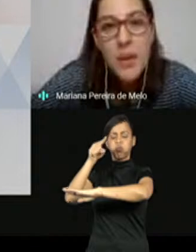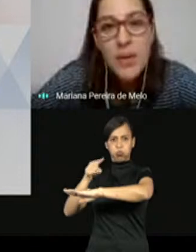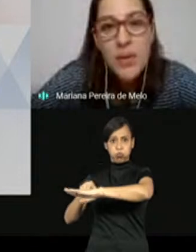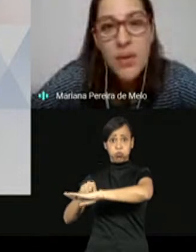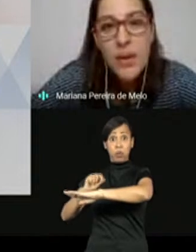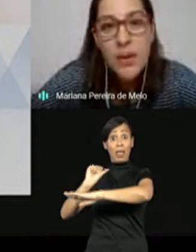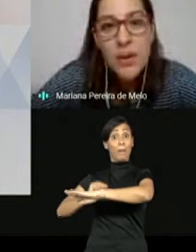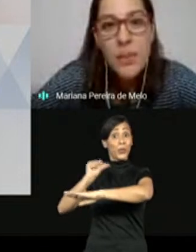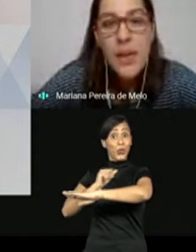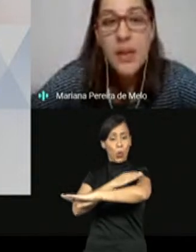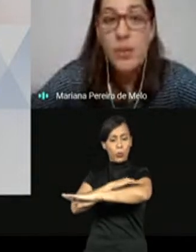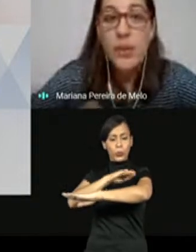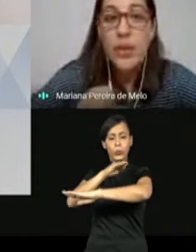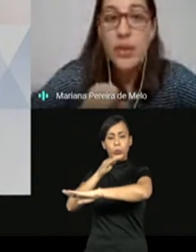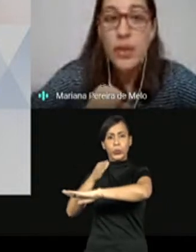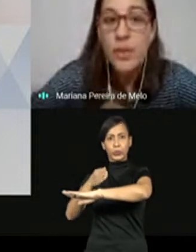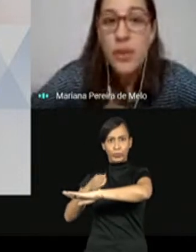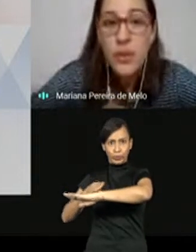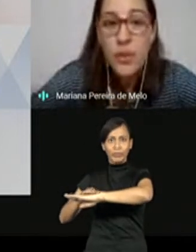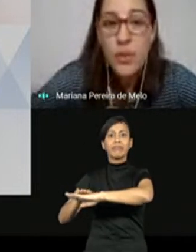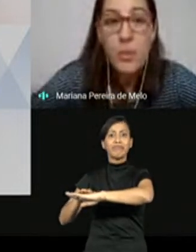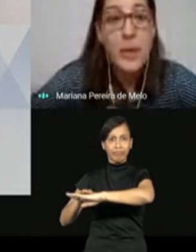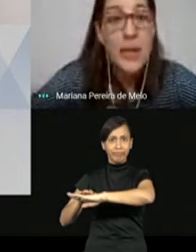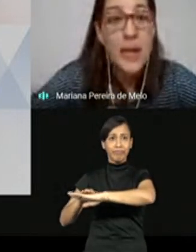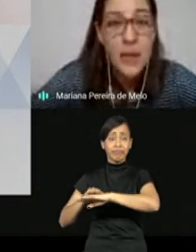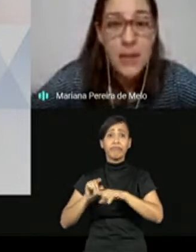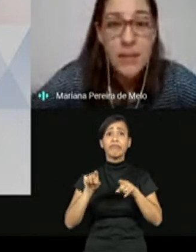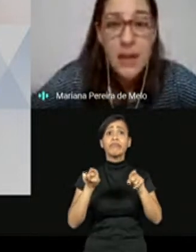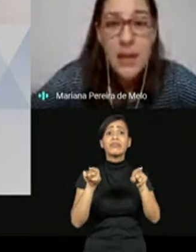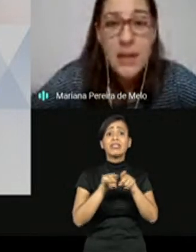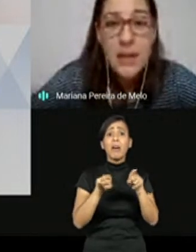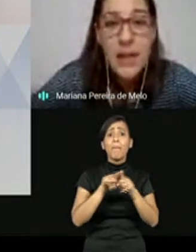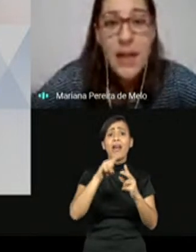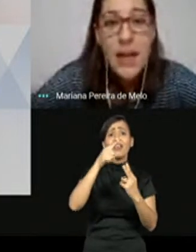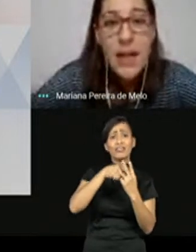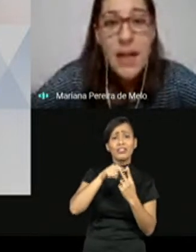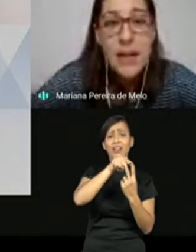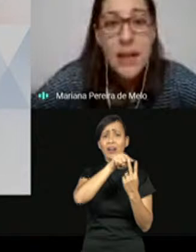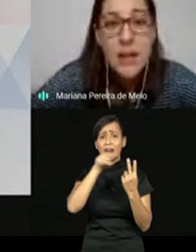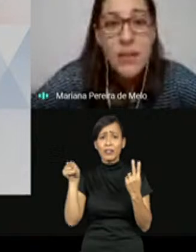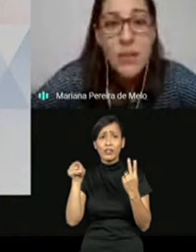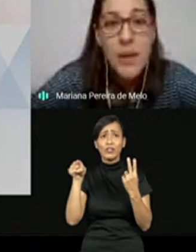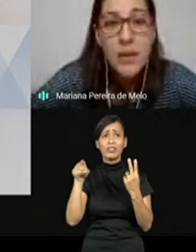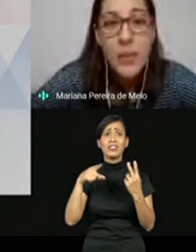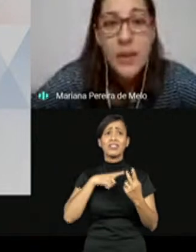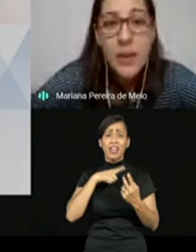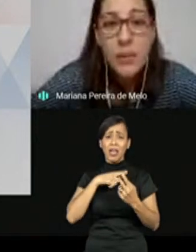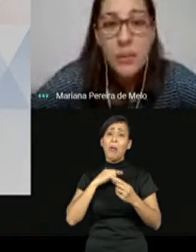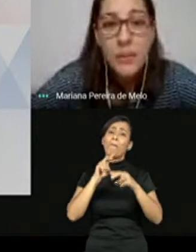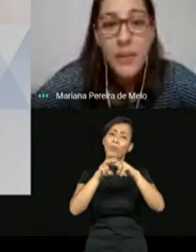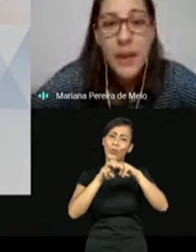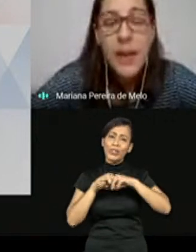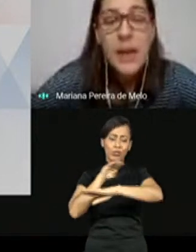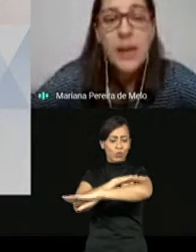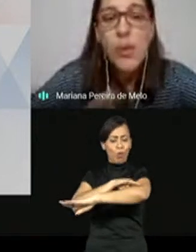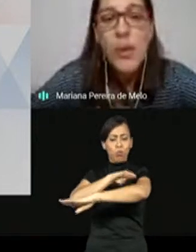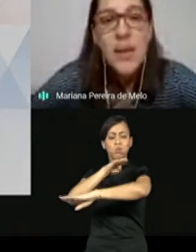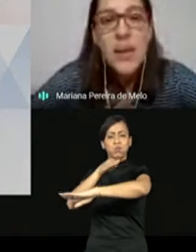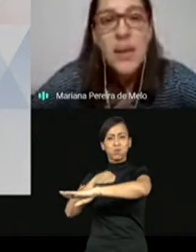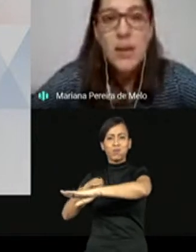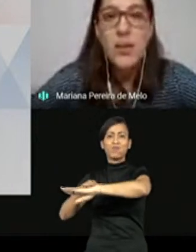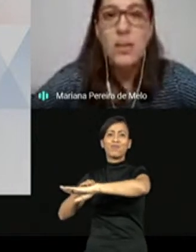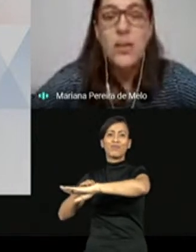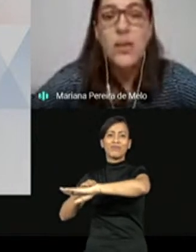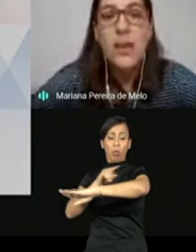mais dispersos ao redor da média. Quando a gente divide isso pela raiz da variância, ele tem esse formato padrão, né? Então, com